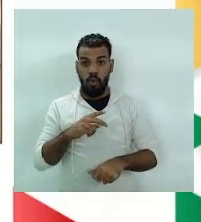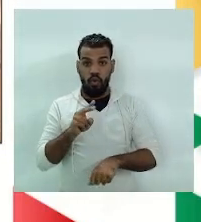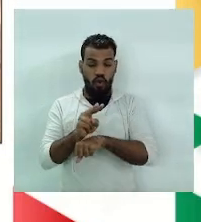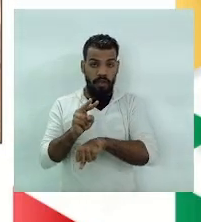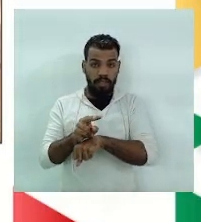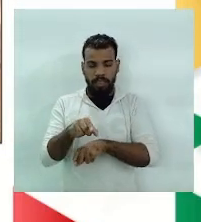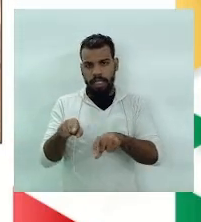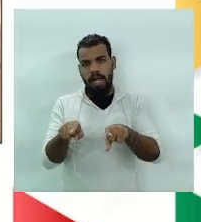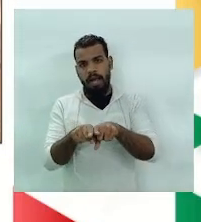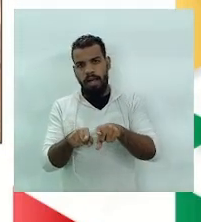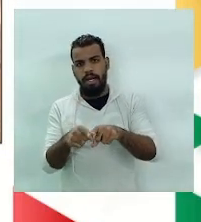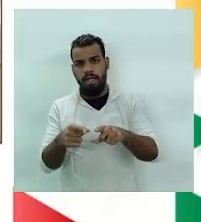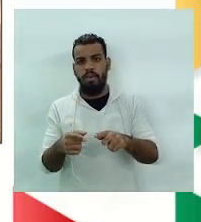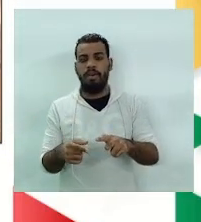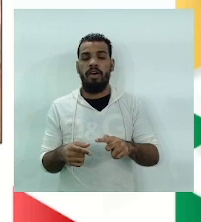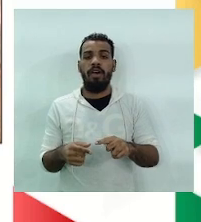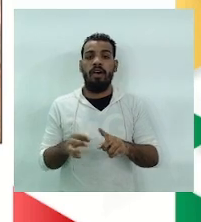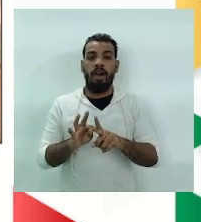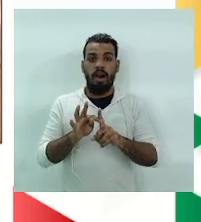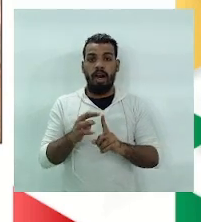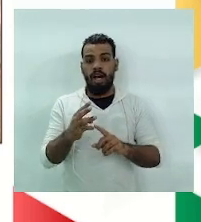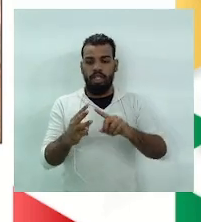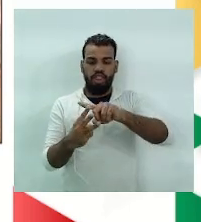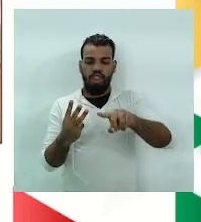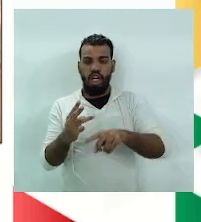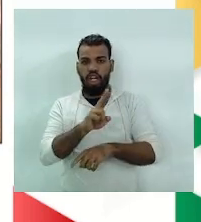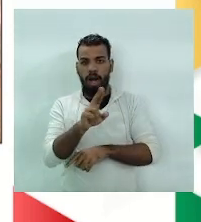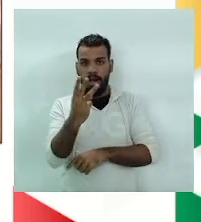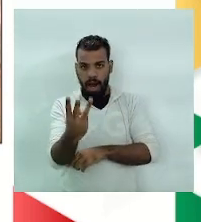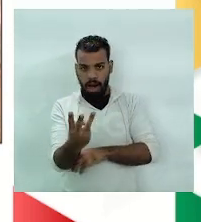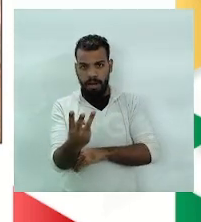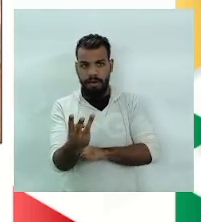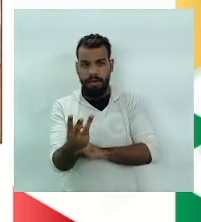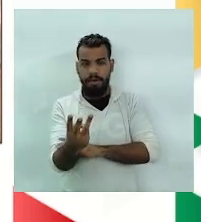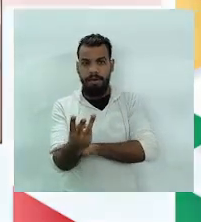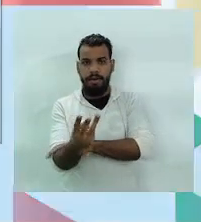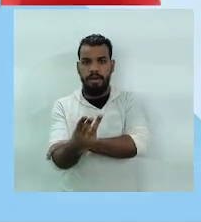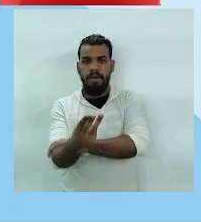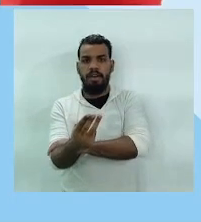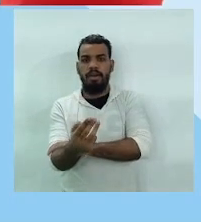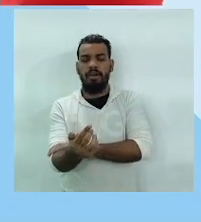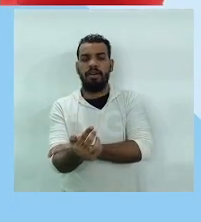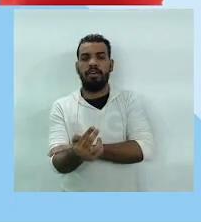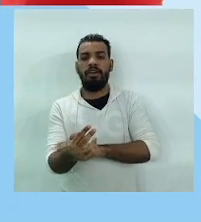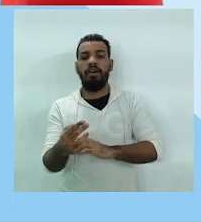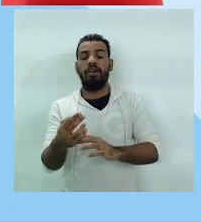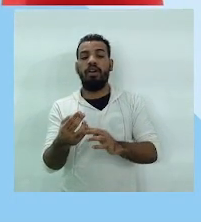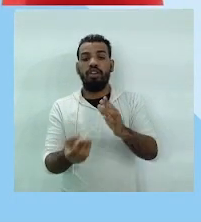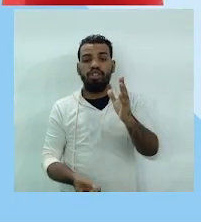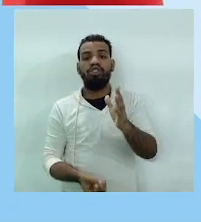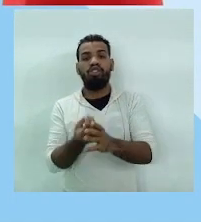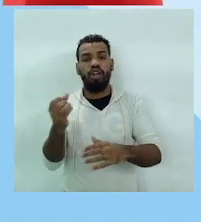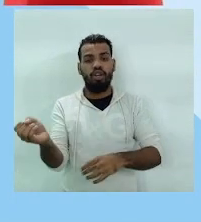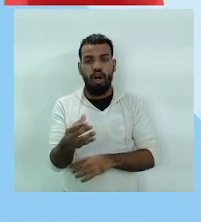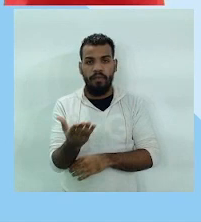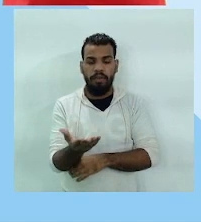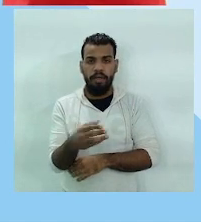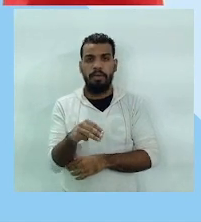conservação. Então, esse tripé, esses três nomes, dão um novo surgimento à fossilização, tá certo?